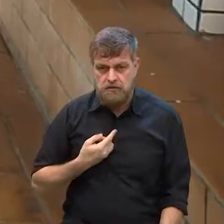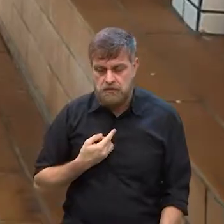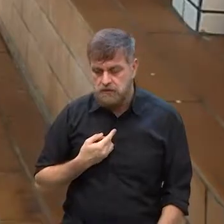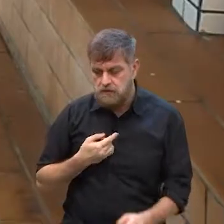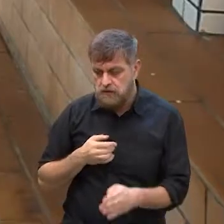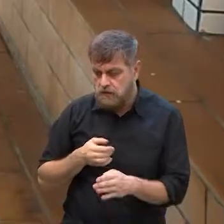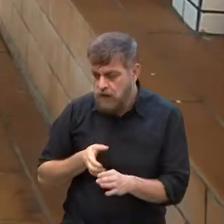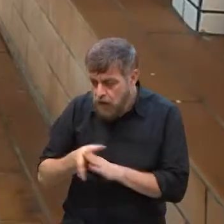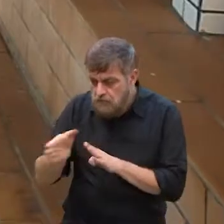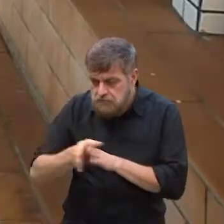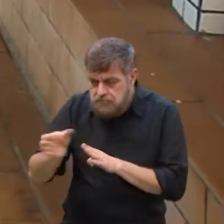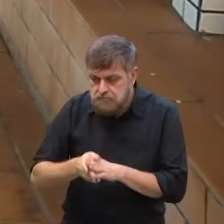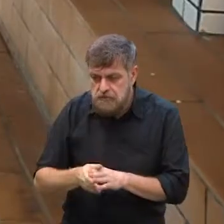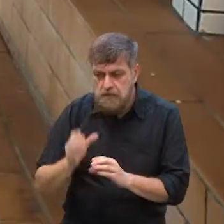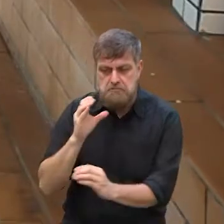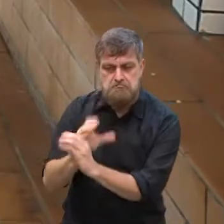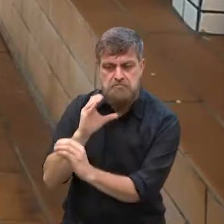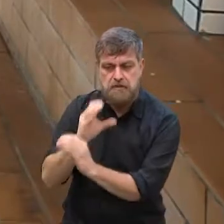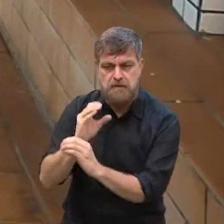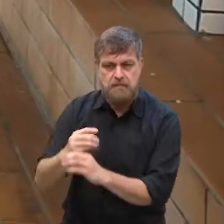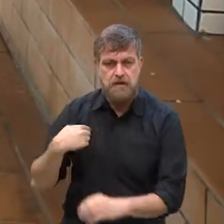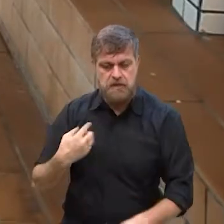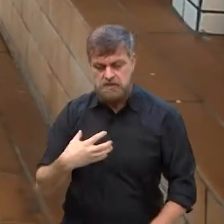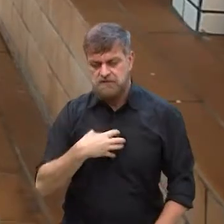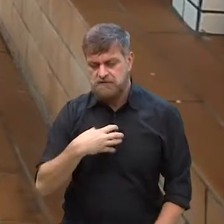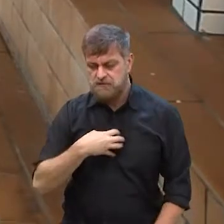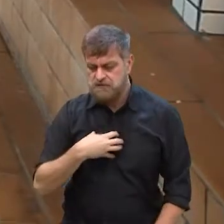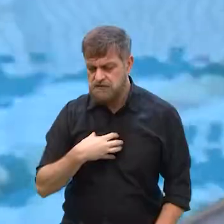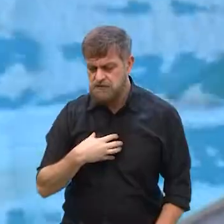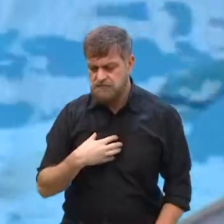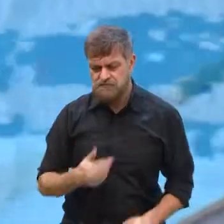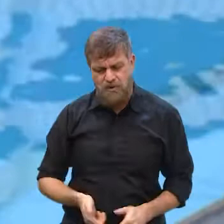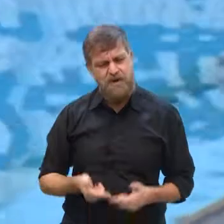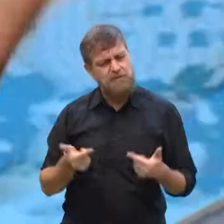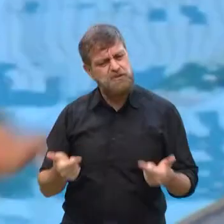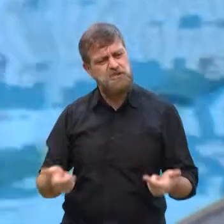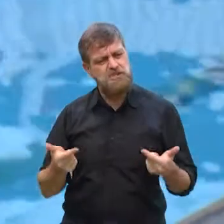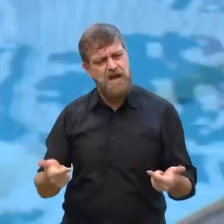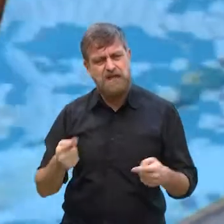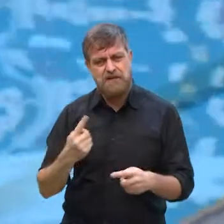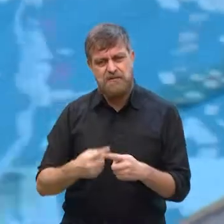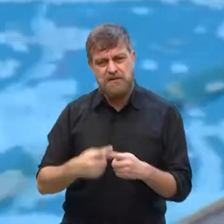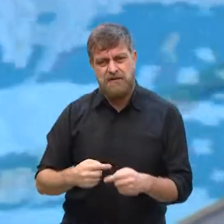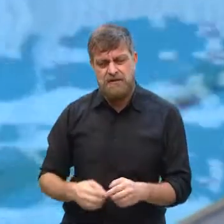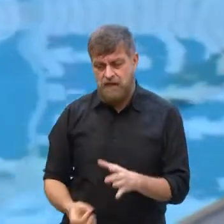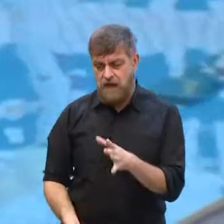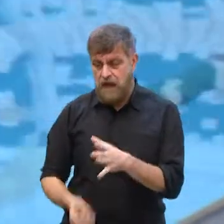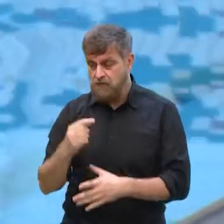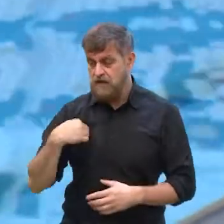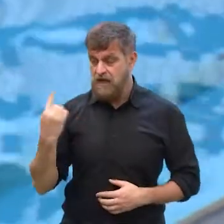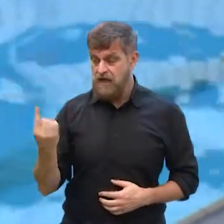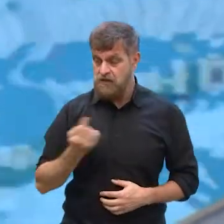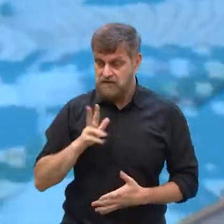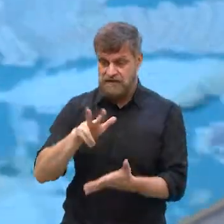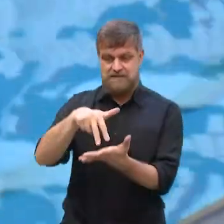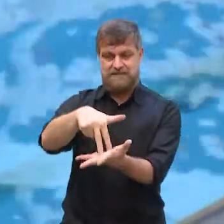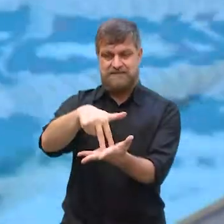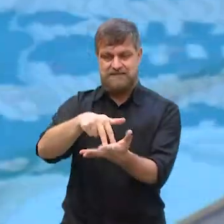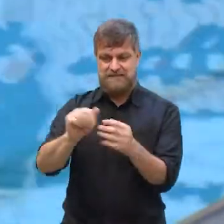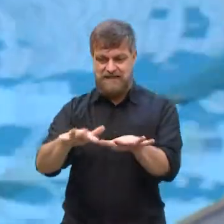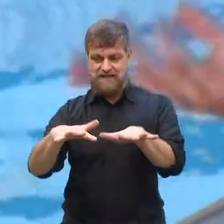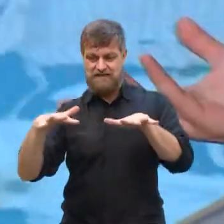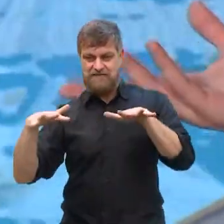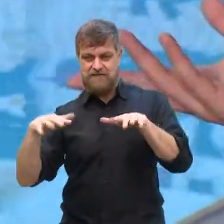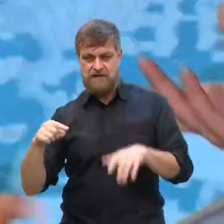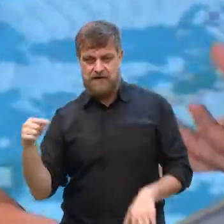ouvidos. Então isso nos chateia muito, porque digamos assim, que o show acontece por causa da gente. Claro,